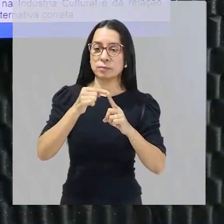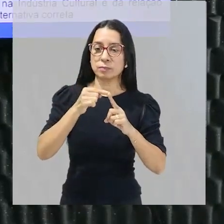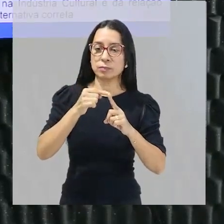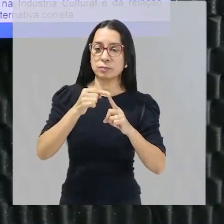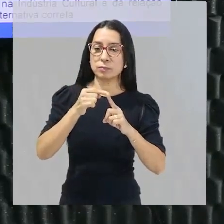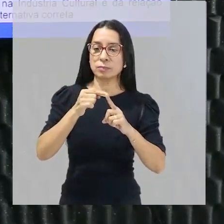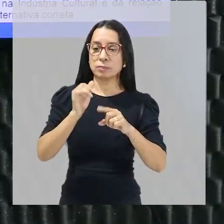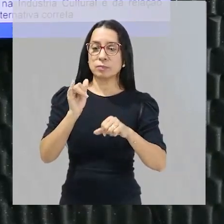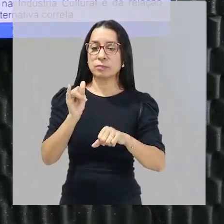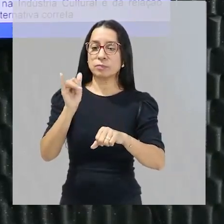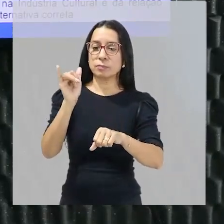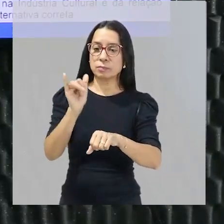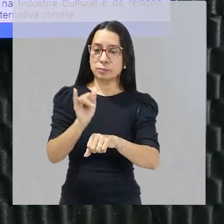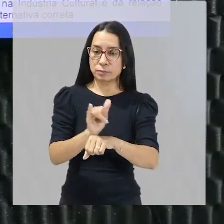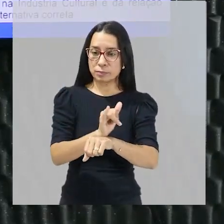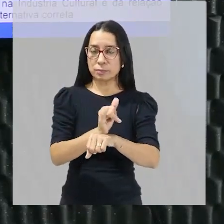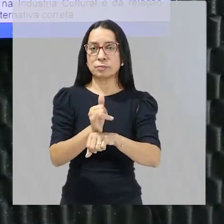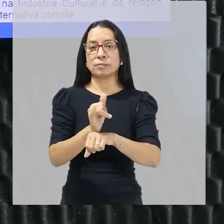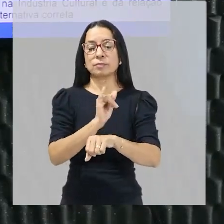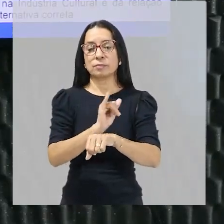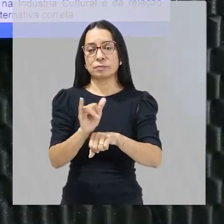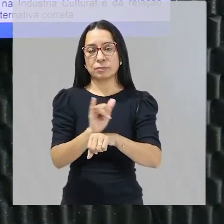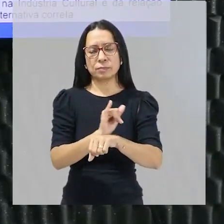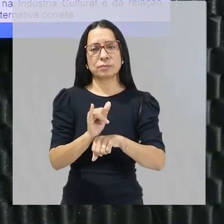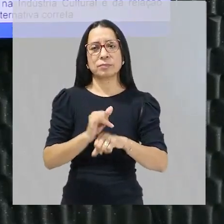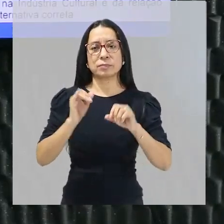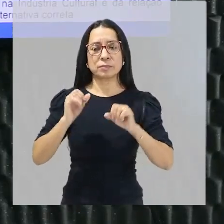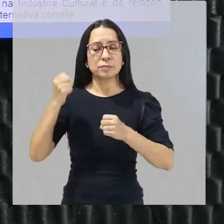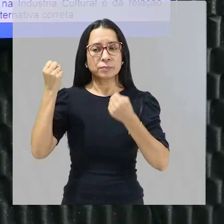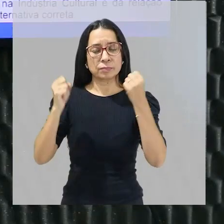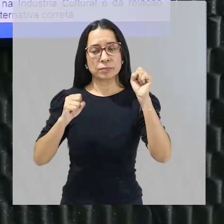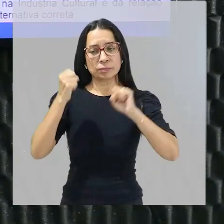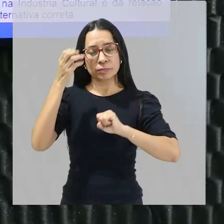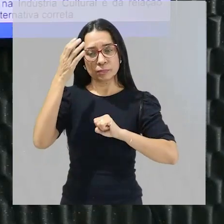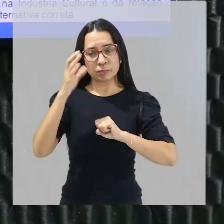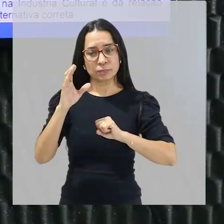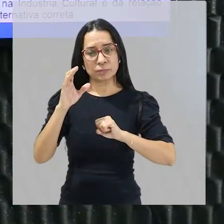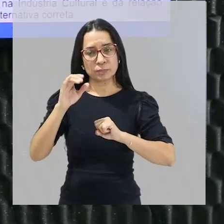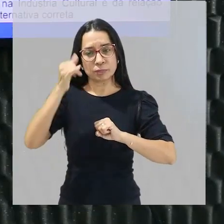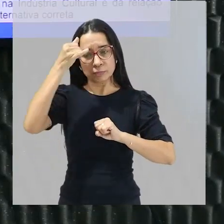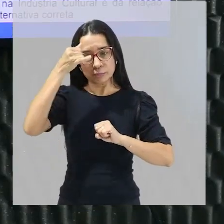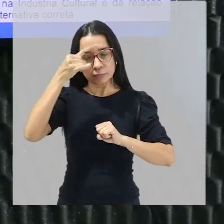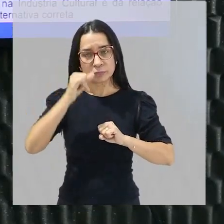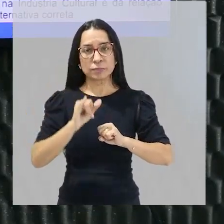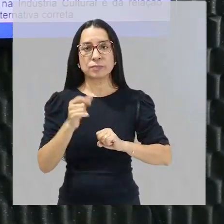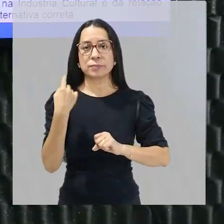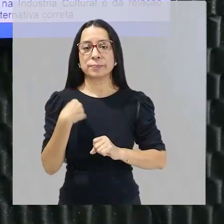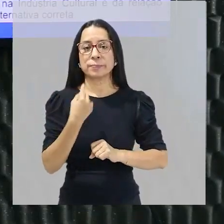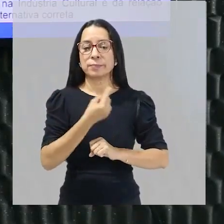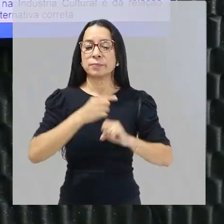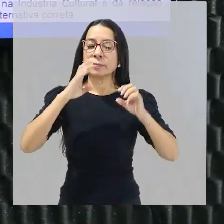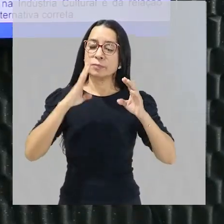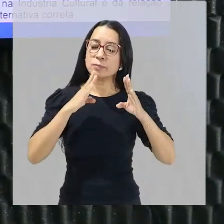cultural, que é justamente evitar com que a gente se concentre, evitar que a gente